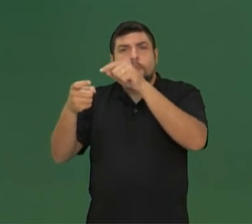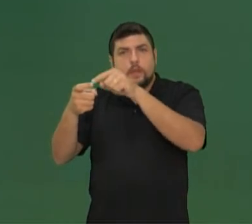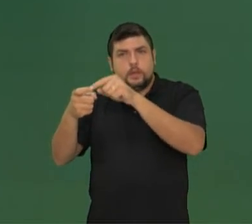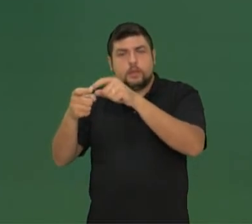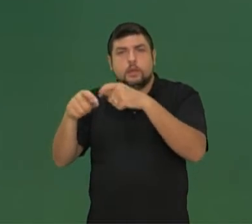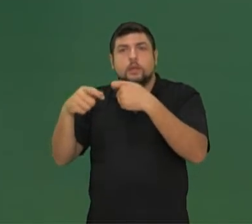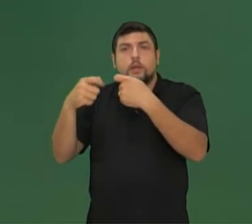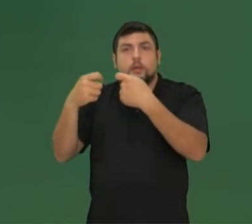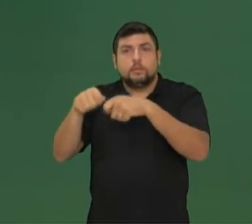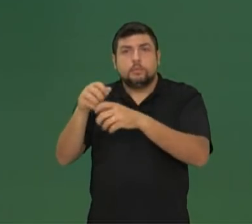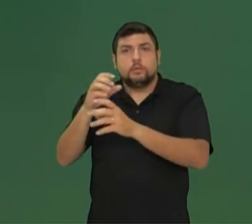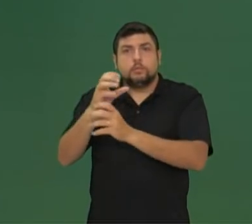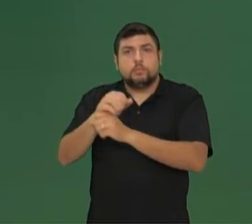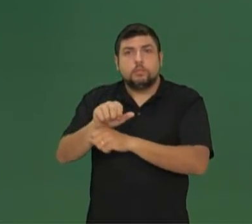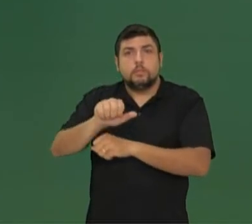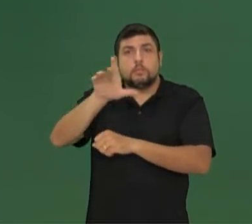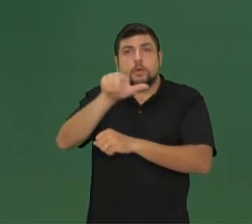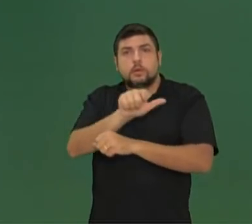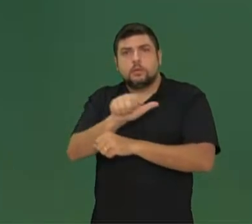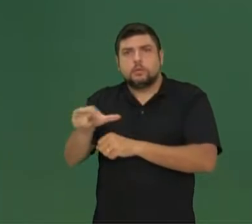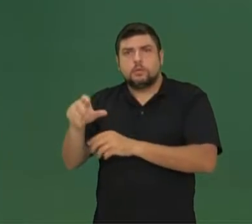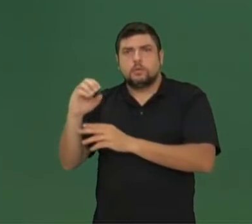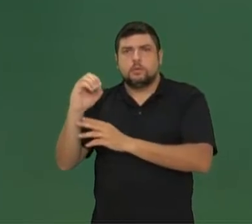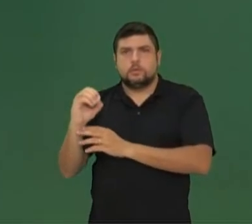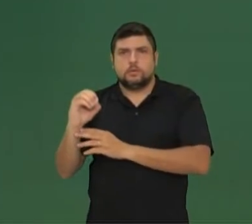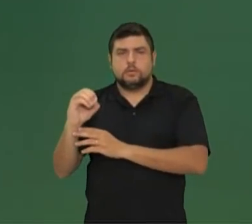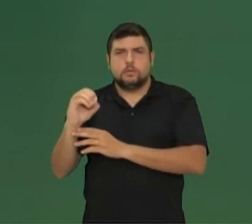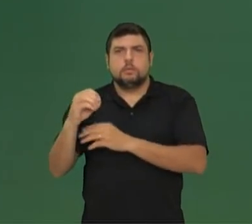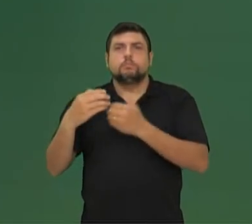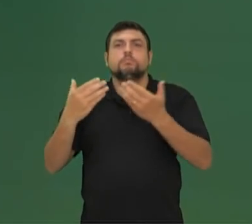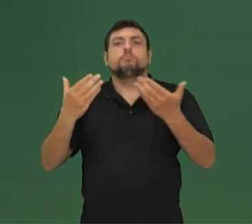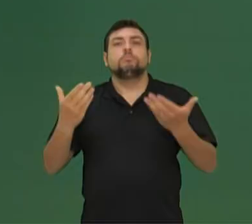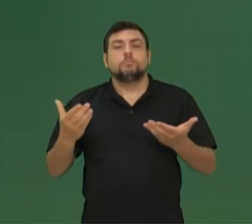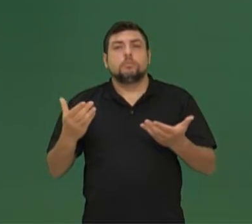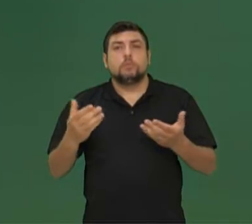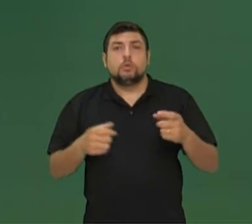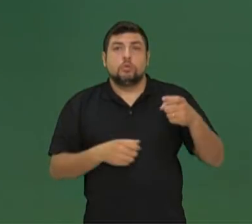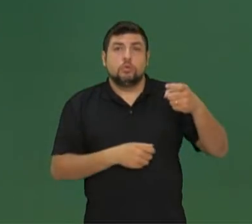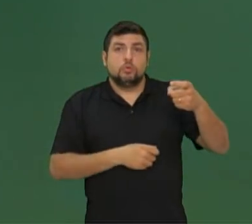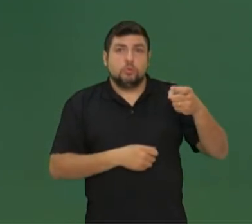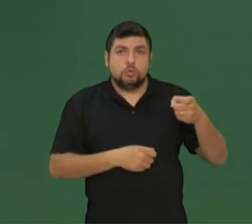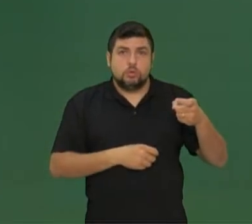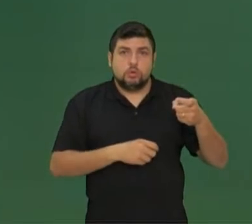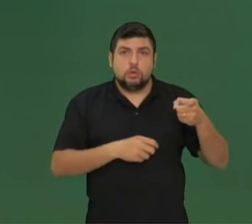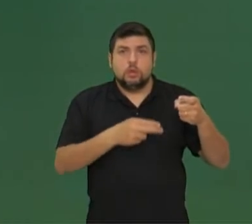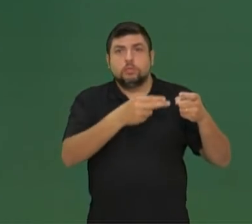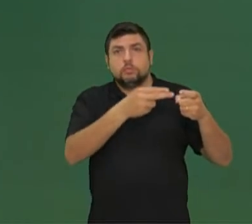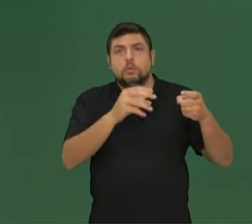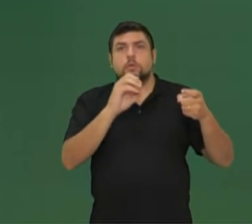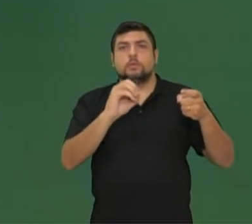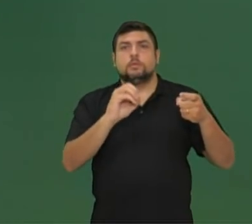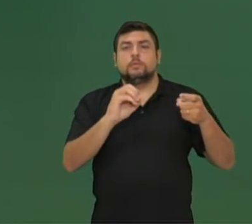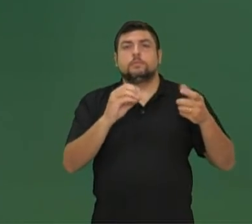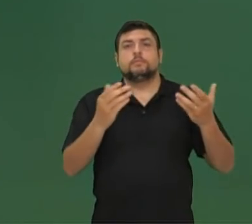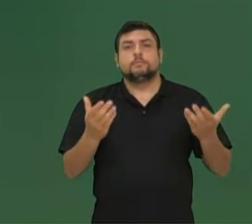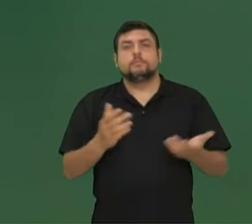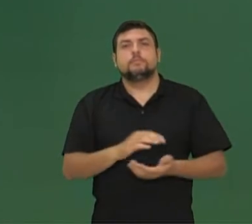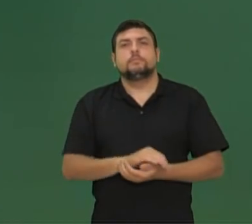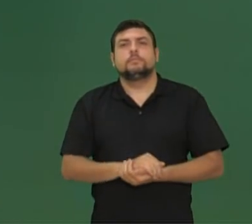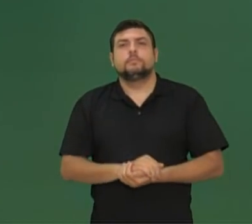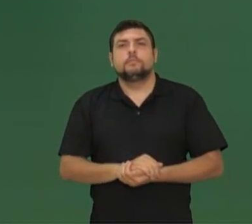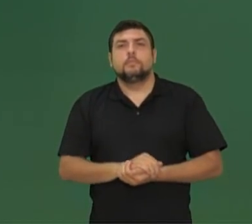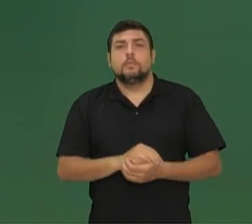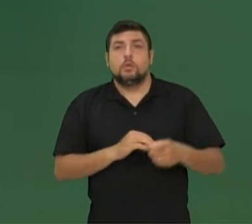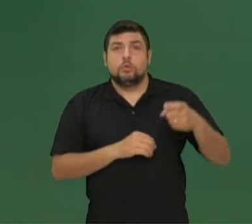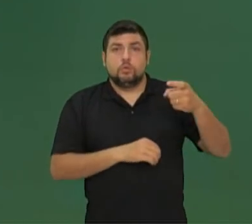resultado do módulo, um valor maior que zero, então eu vou ter o quê? Que o x também é igual a zero. Então eu tenho tanto o x quanto o